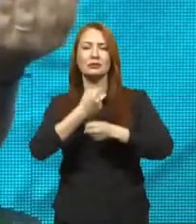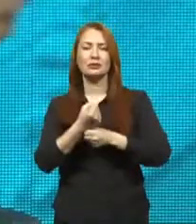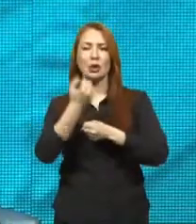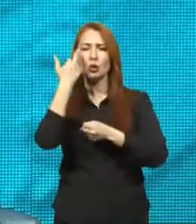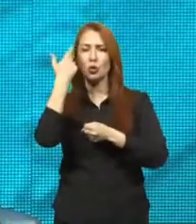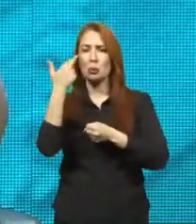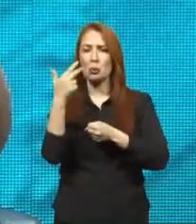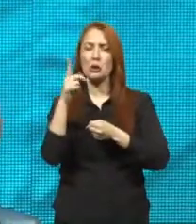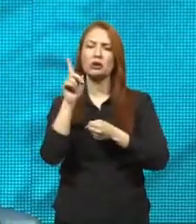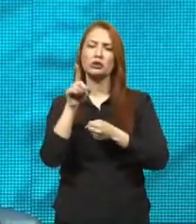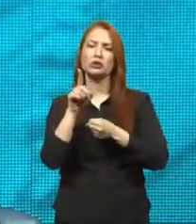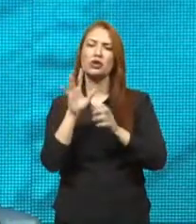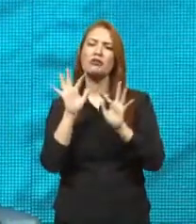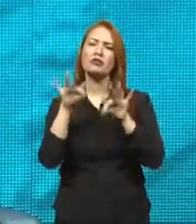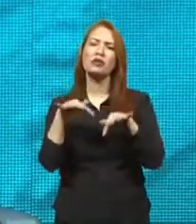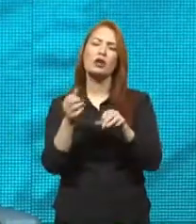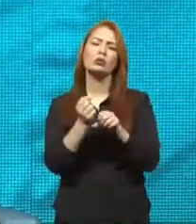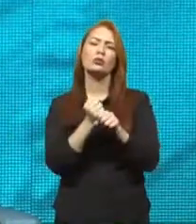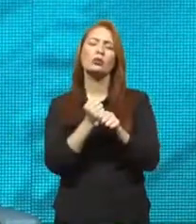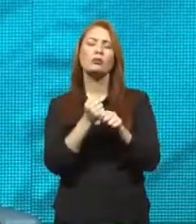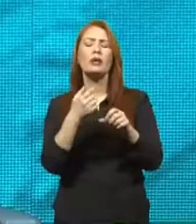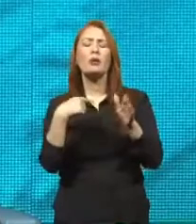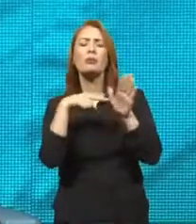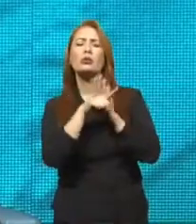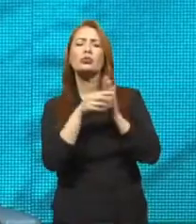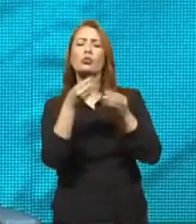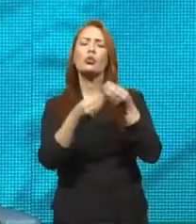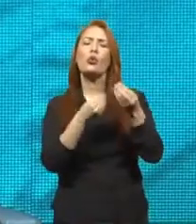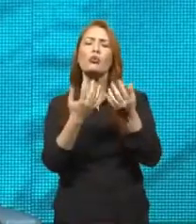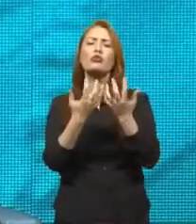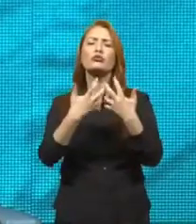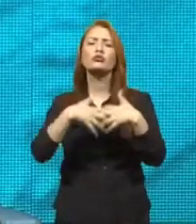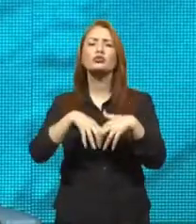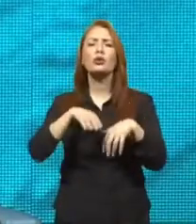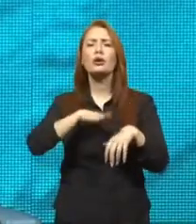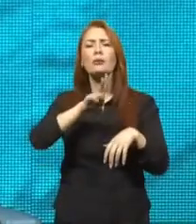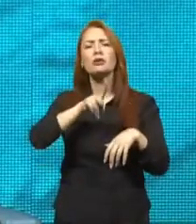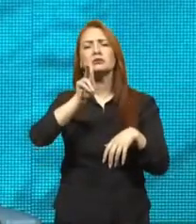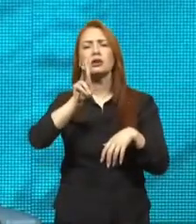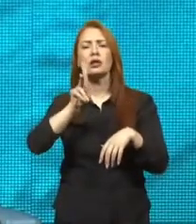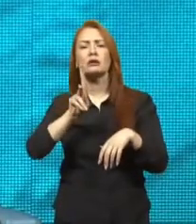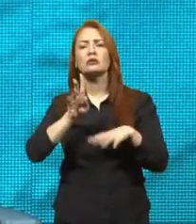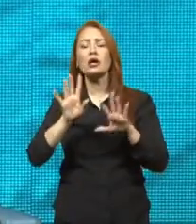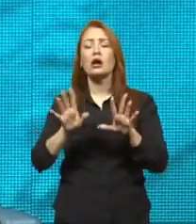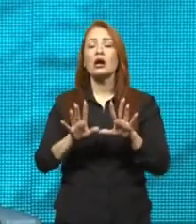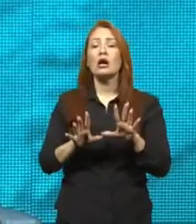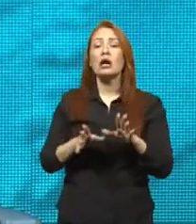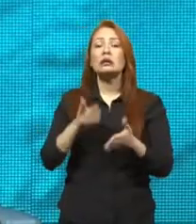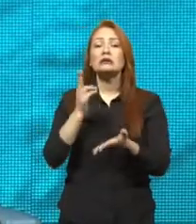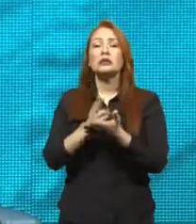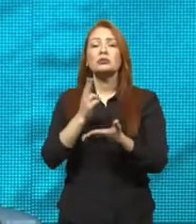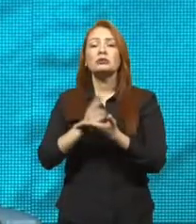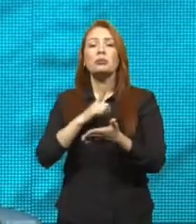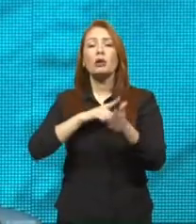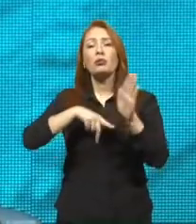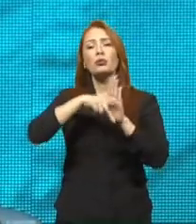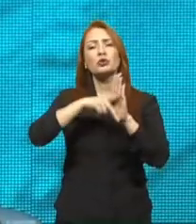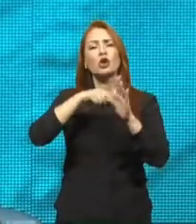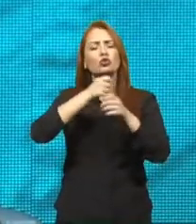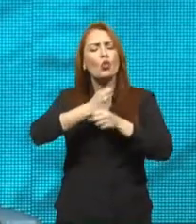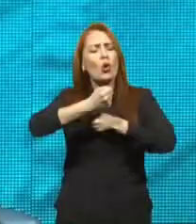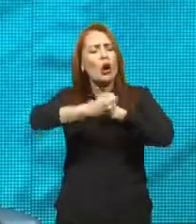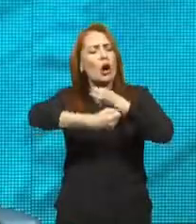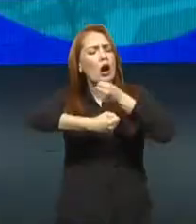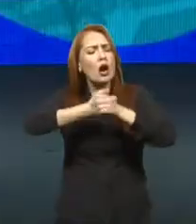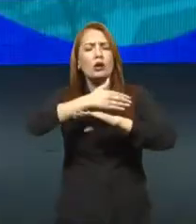inteiro normalmente isso fica aberto? Como é que funciona na Braskem hoje isso? Não, a gente recebe projetos durante todo o ano. Ah, o legal. Que a gente sempre orienta, né, as